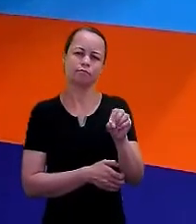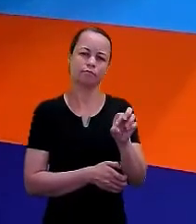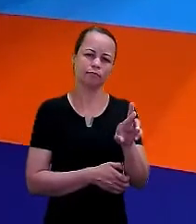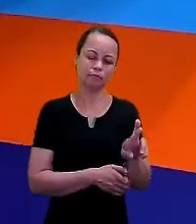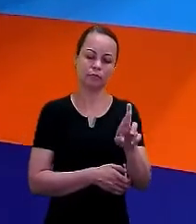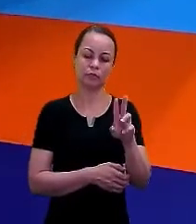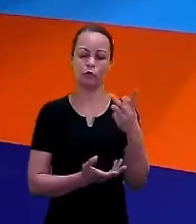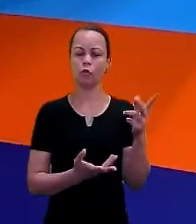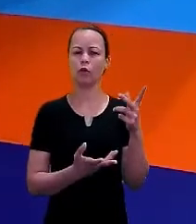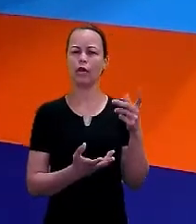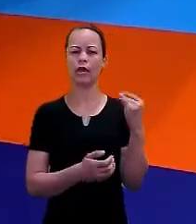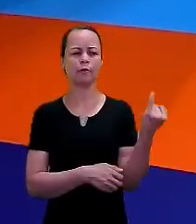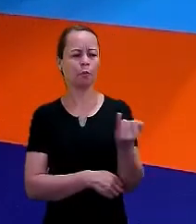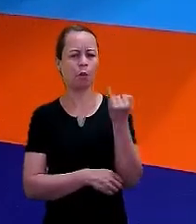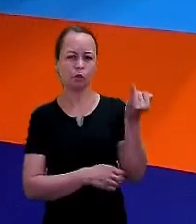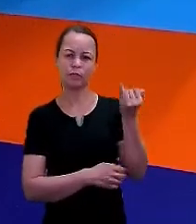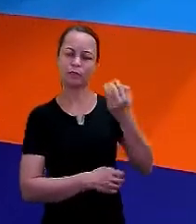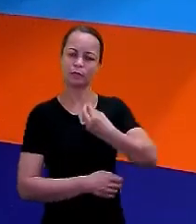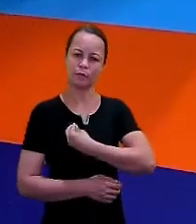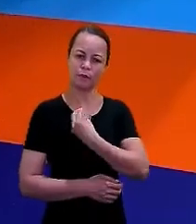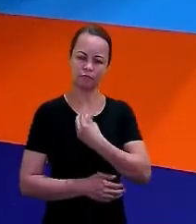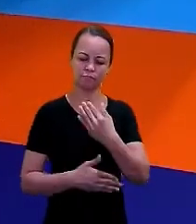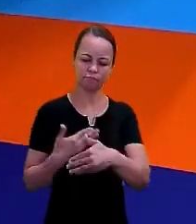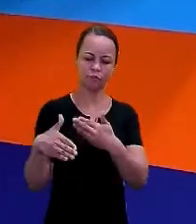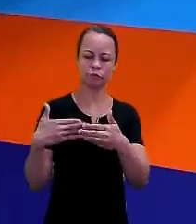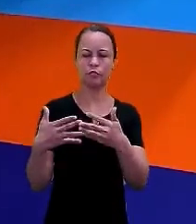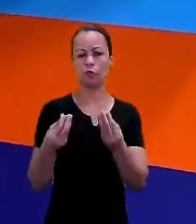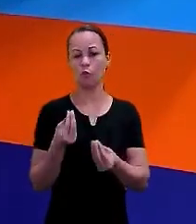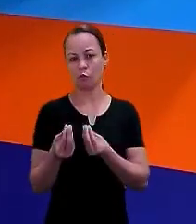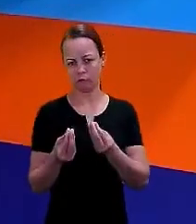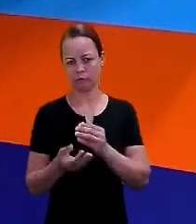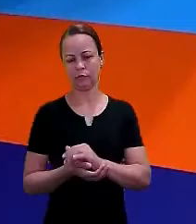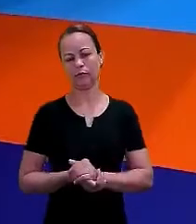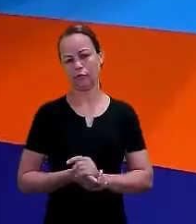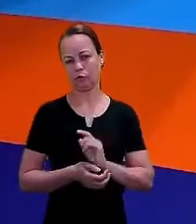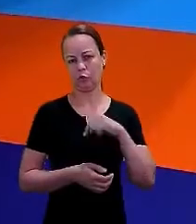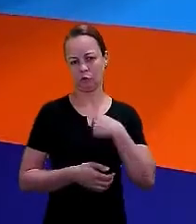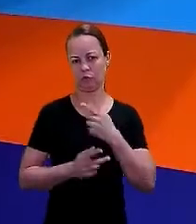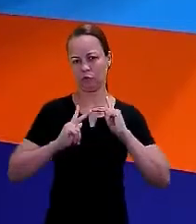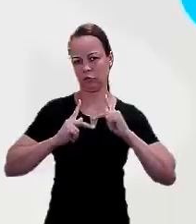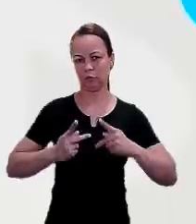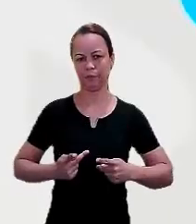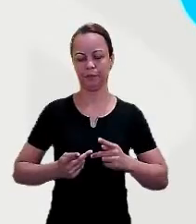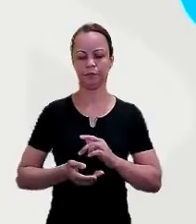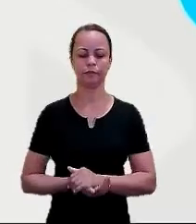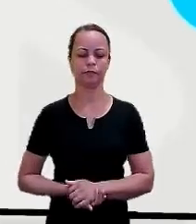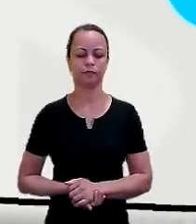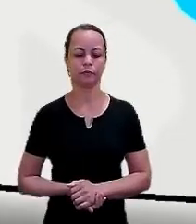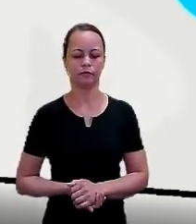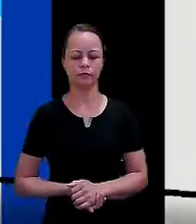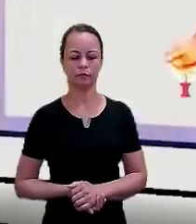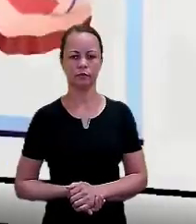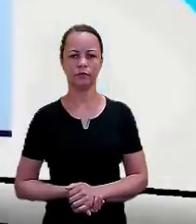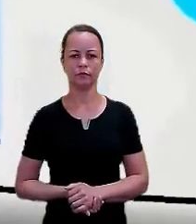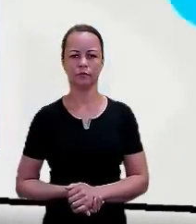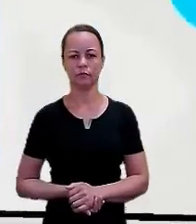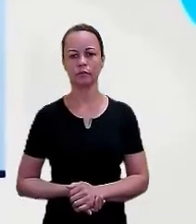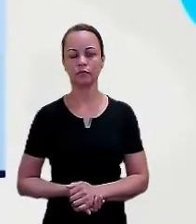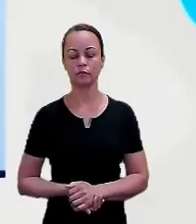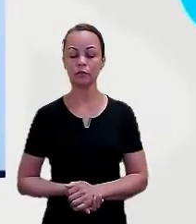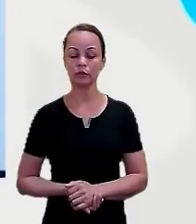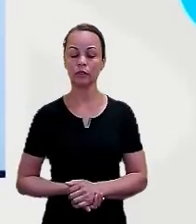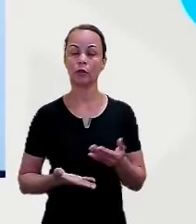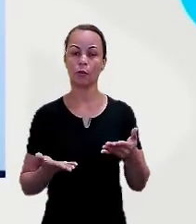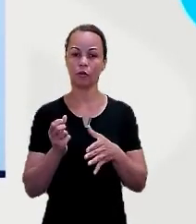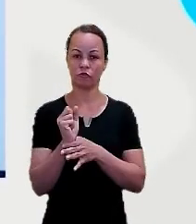nossa sobrevivência, para a perpetuação, por exemplo, da nossa própria espécie. E aí, vamos fortalecer